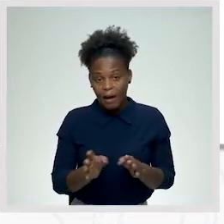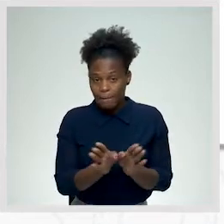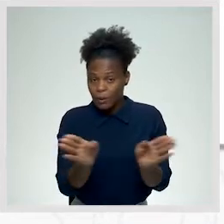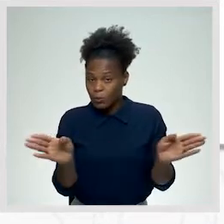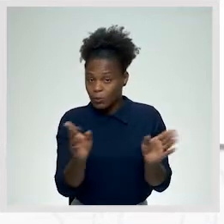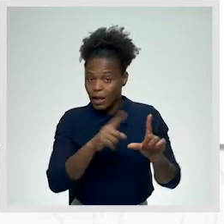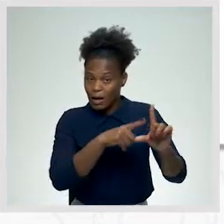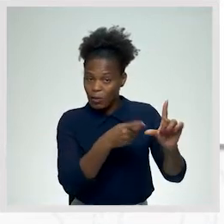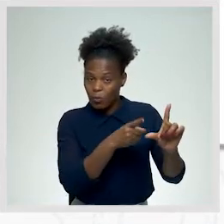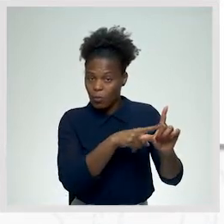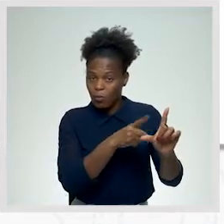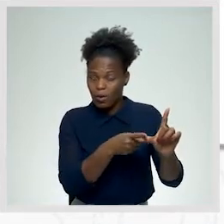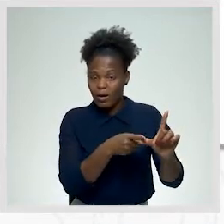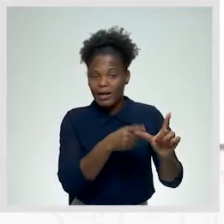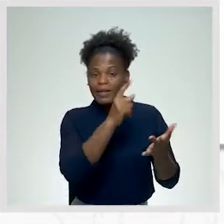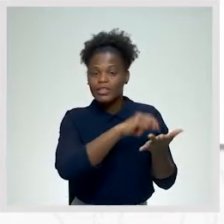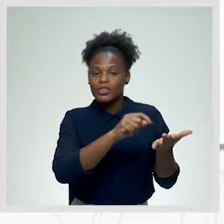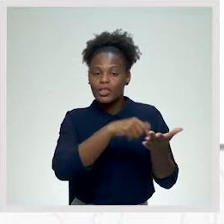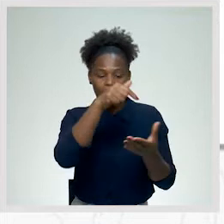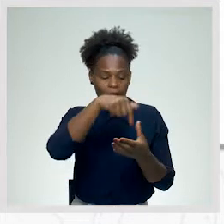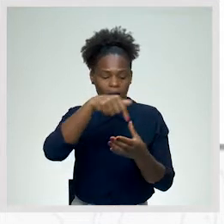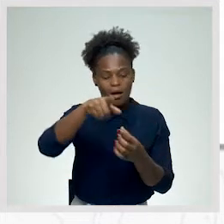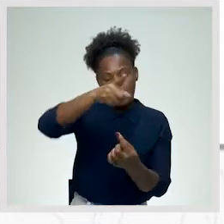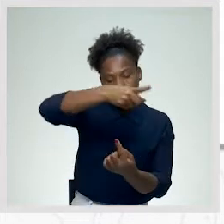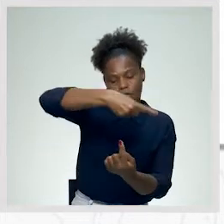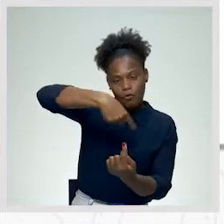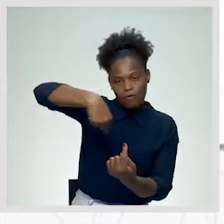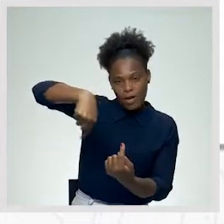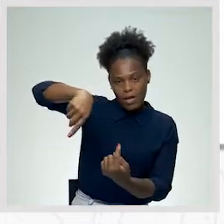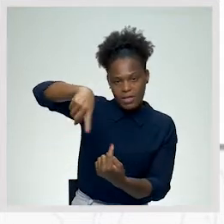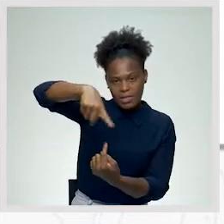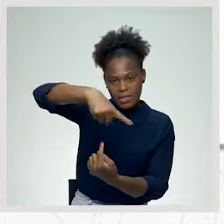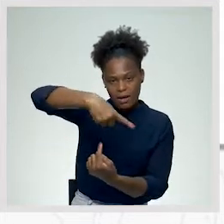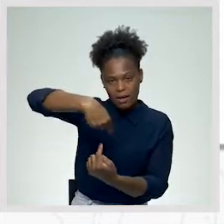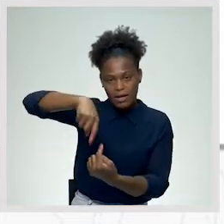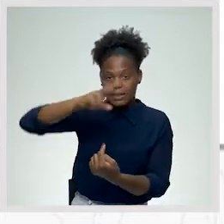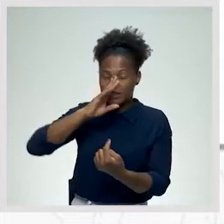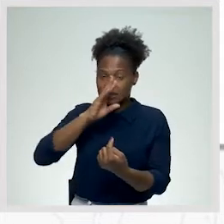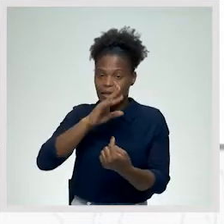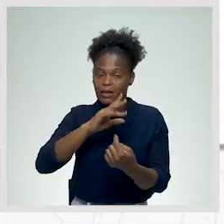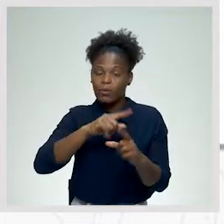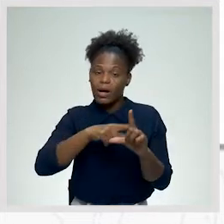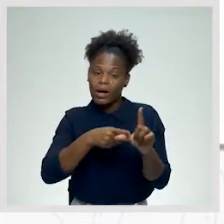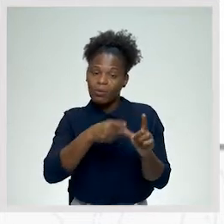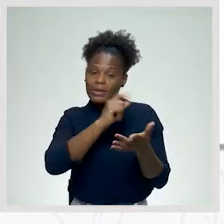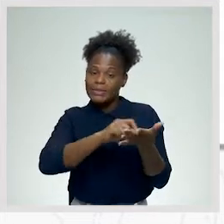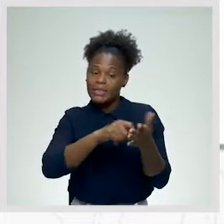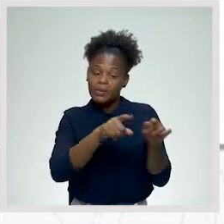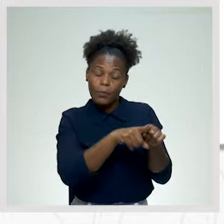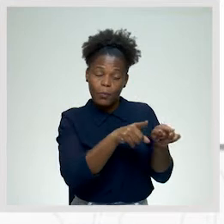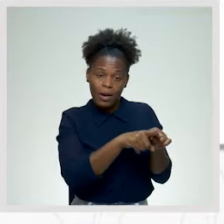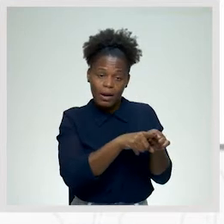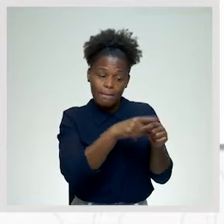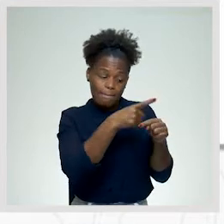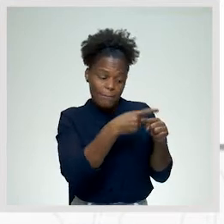ângulo inscrito numa circunferência. Se o ângulo inscrito é igual a